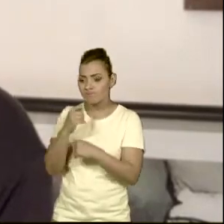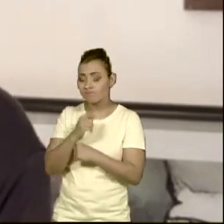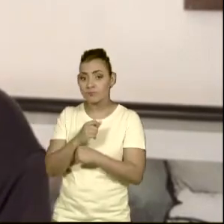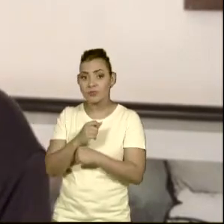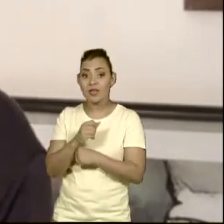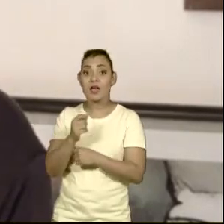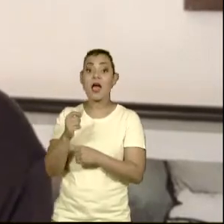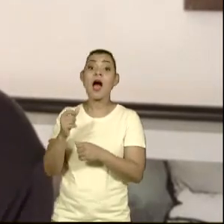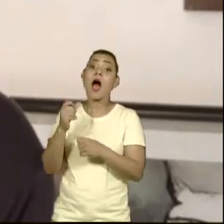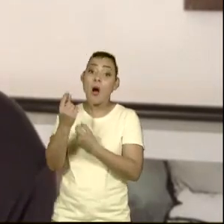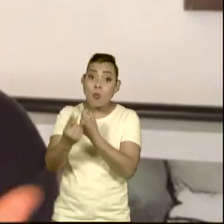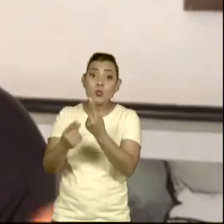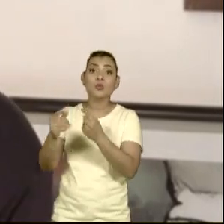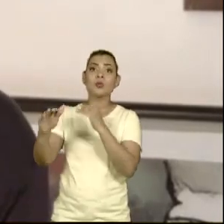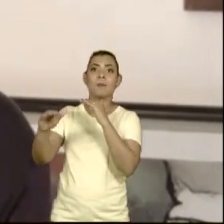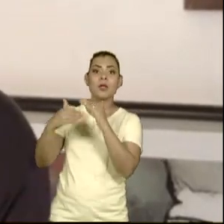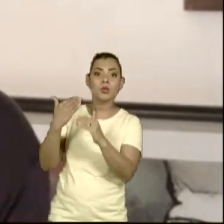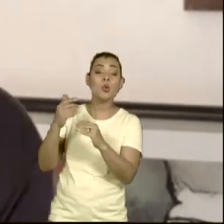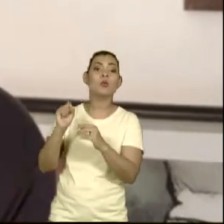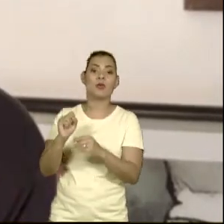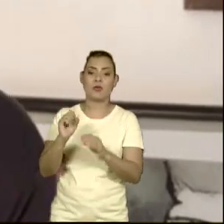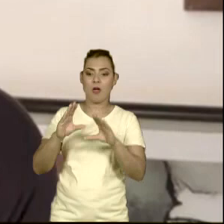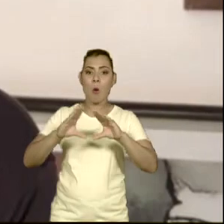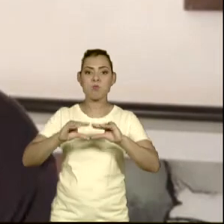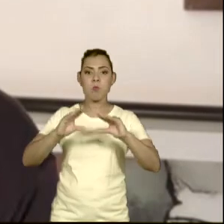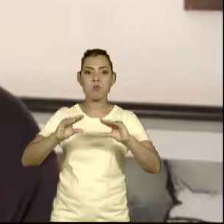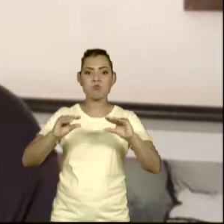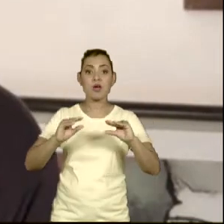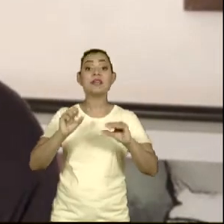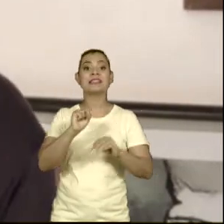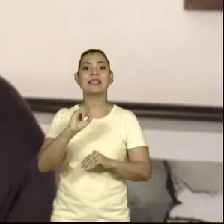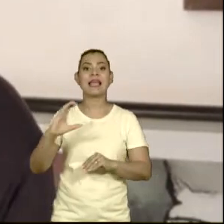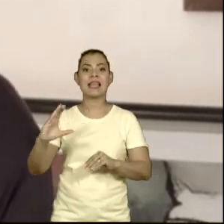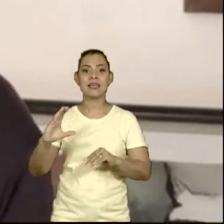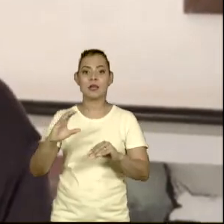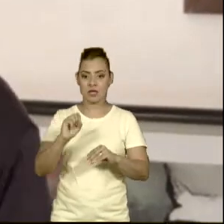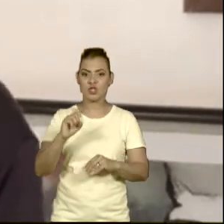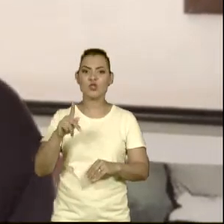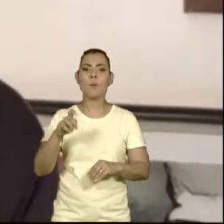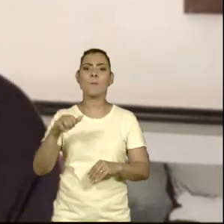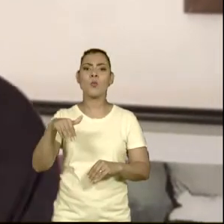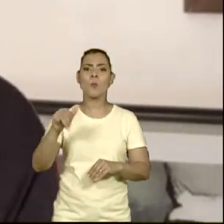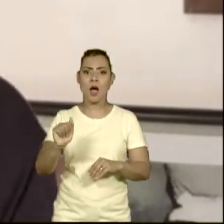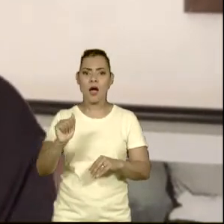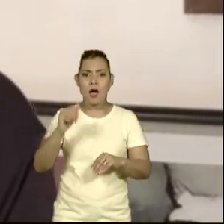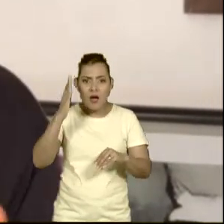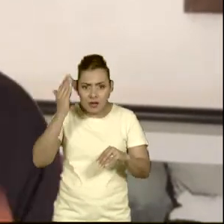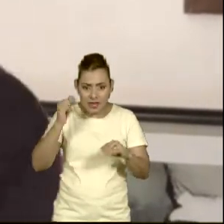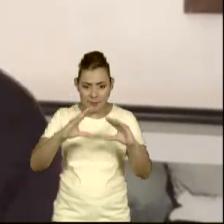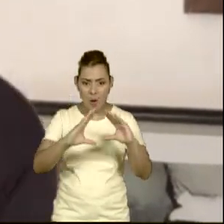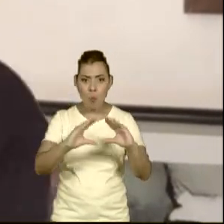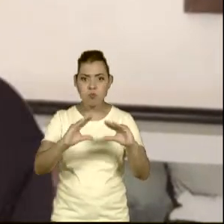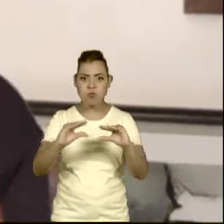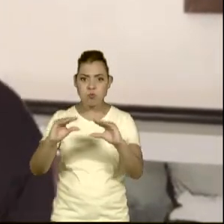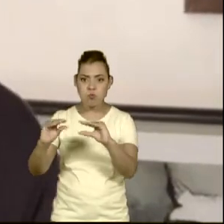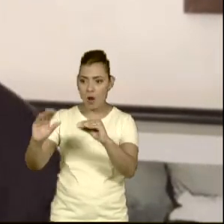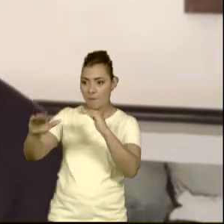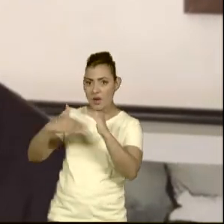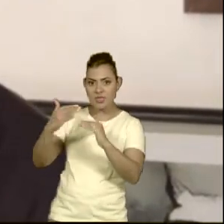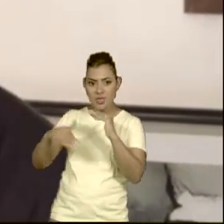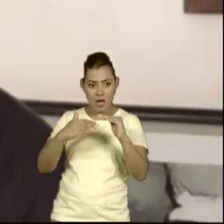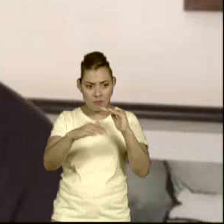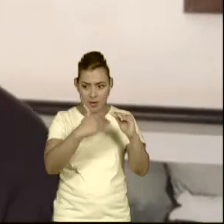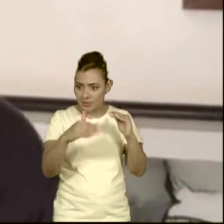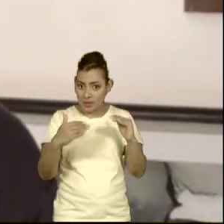eles mandaram vir pra mim espuma de Santa Catarina, tá? Cara, eu não sabia nem que material fazer. E eles começaram a me entregar blocos de